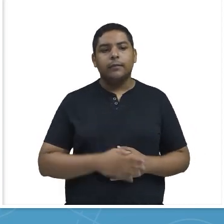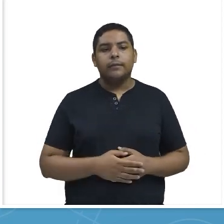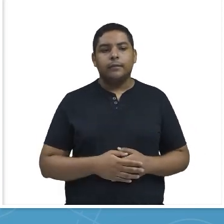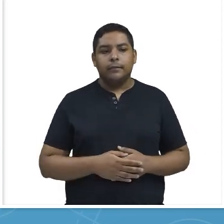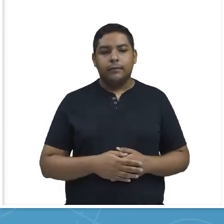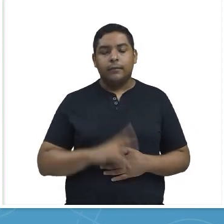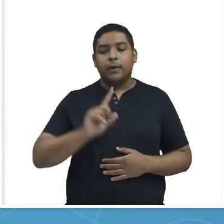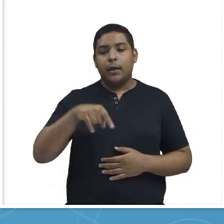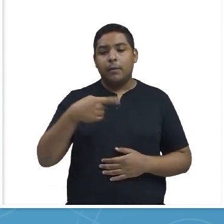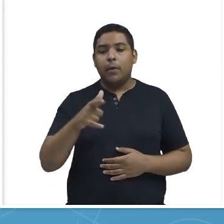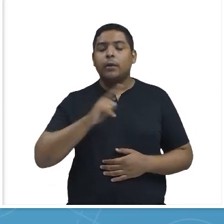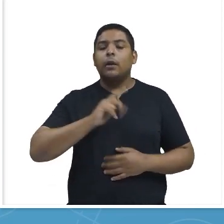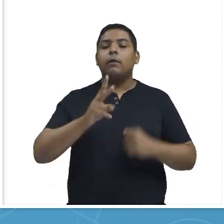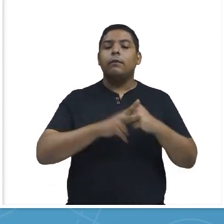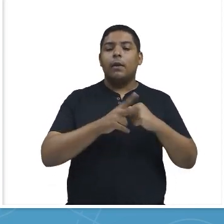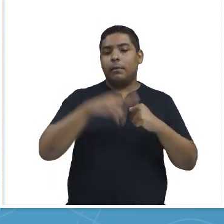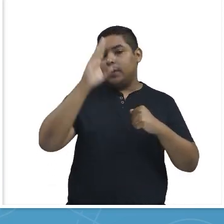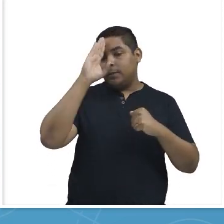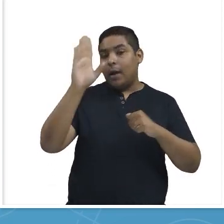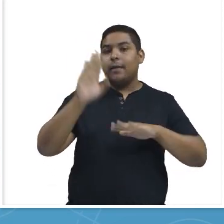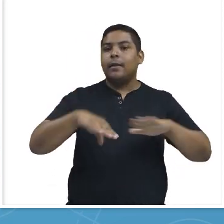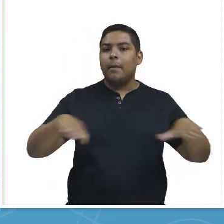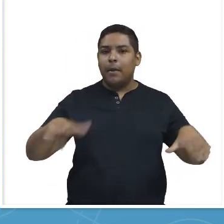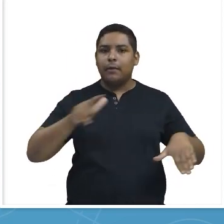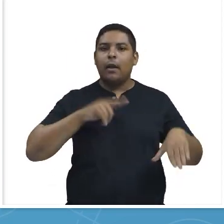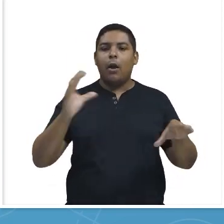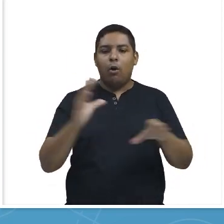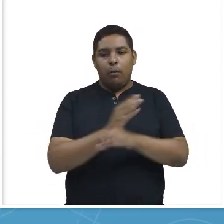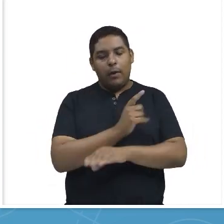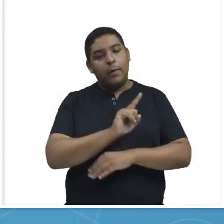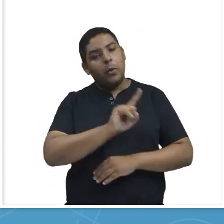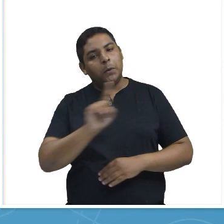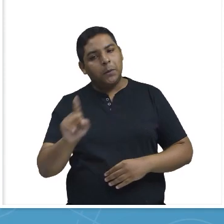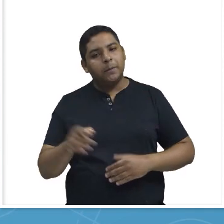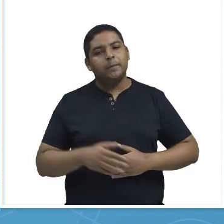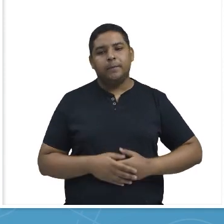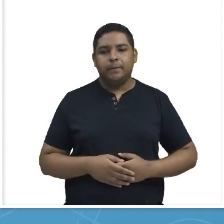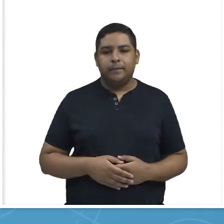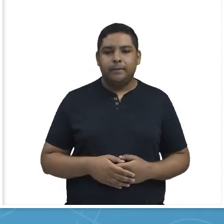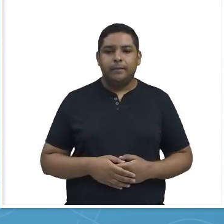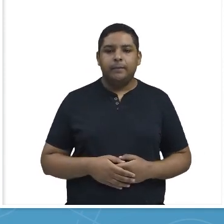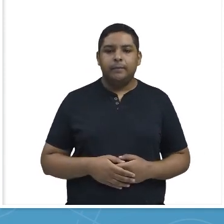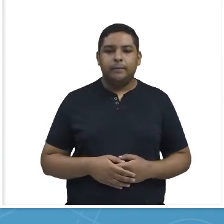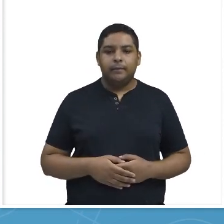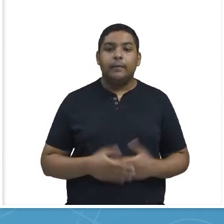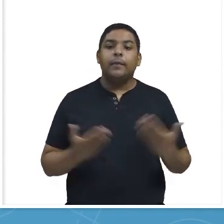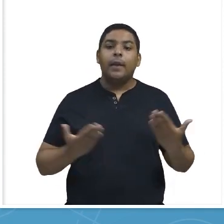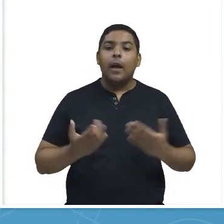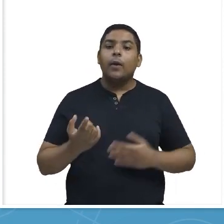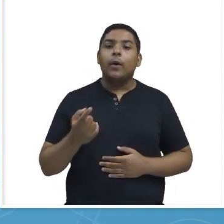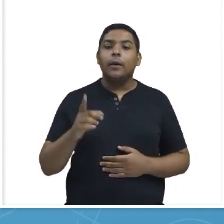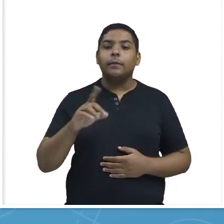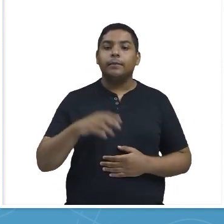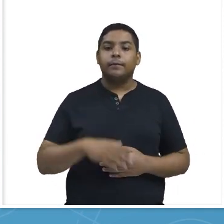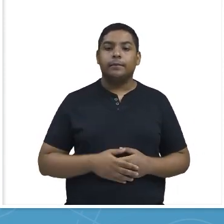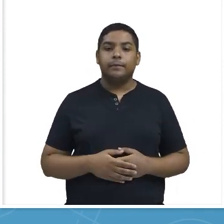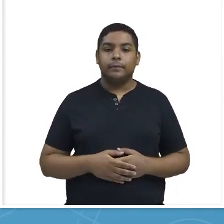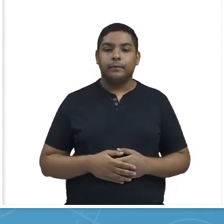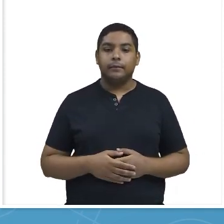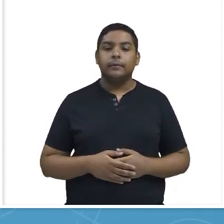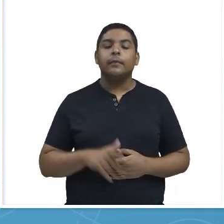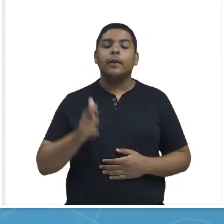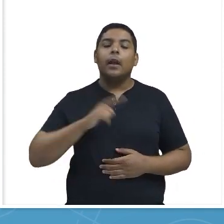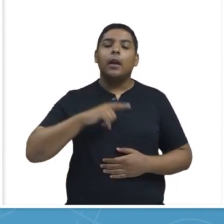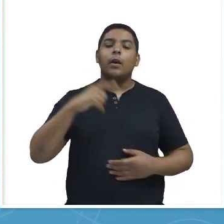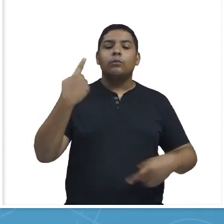verbo principal e dependendo da sua frase vai ter um complemento ou não. Tudo bem, people? Agora quero que vocês acompanhem um pequeno